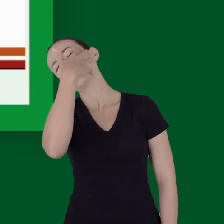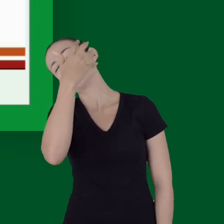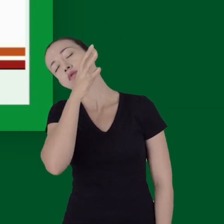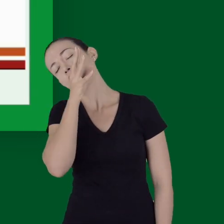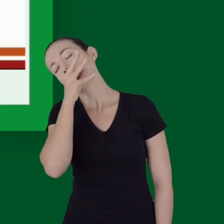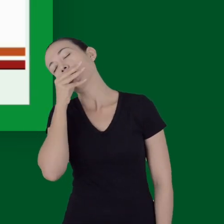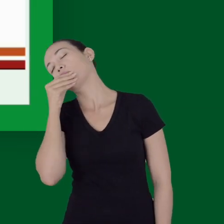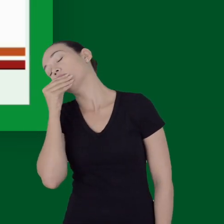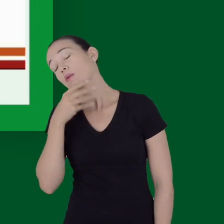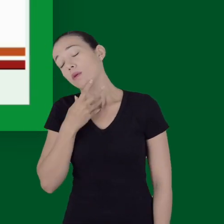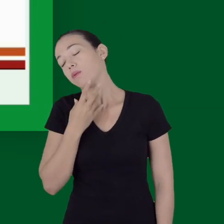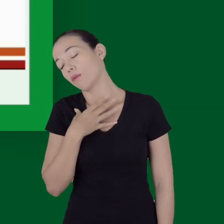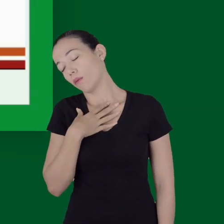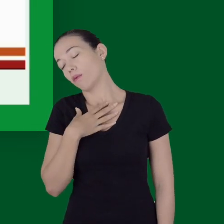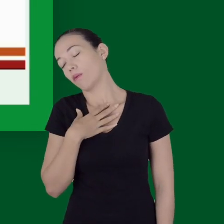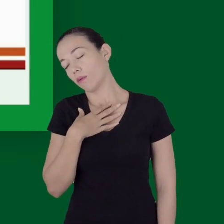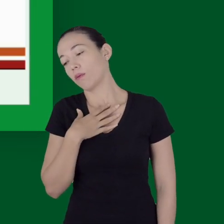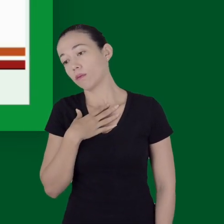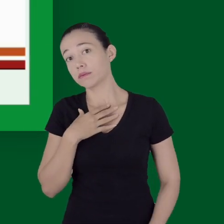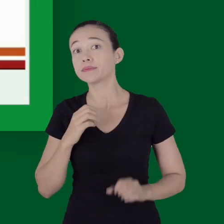afogamento.